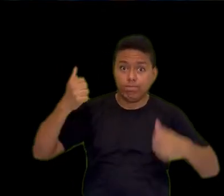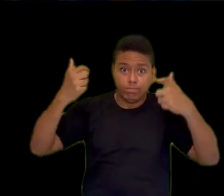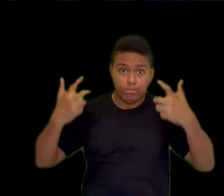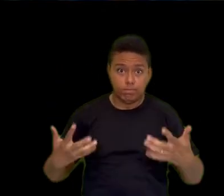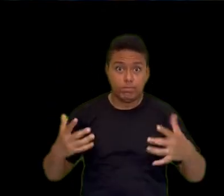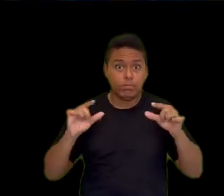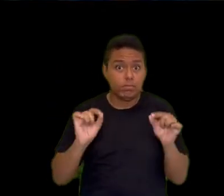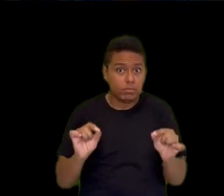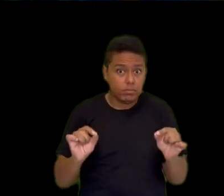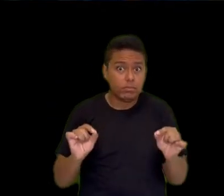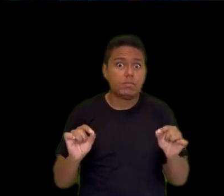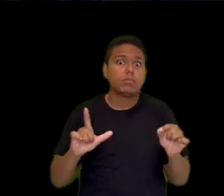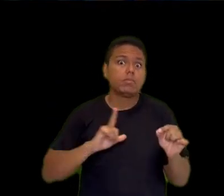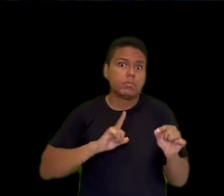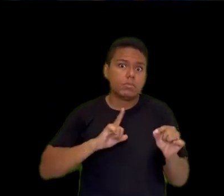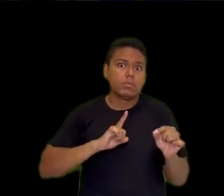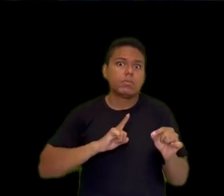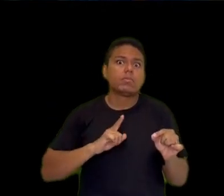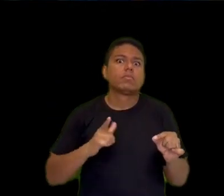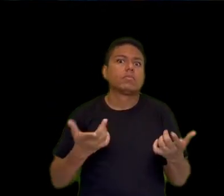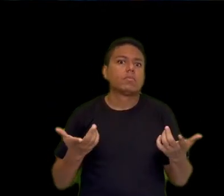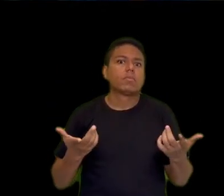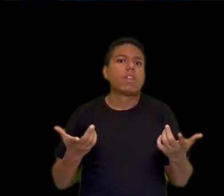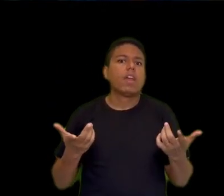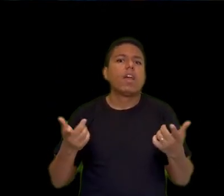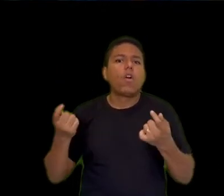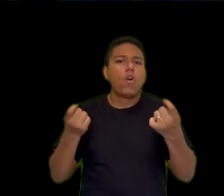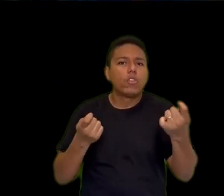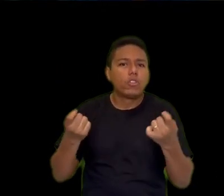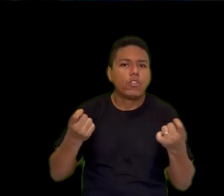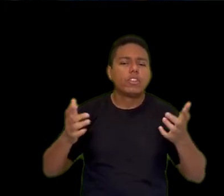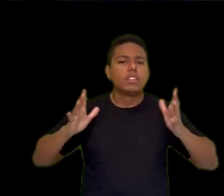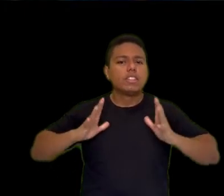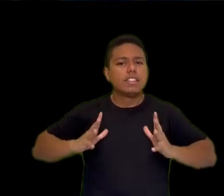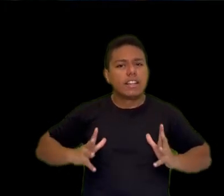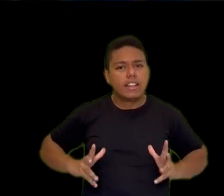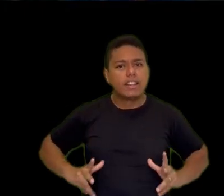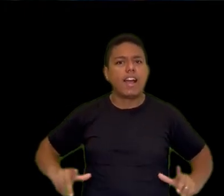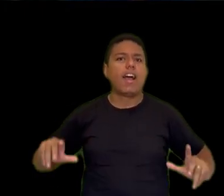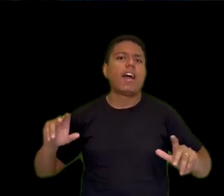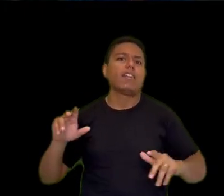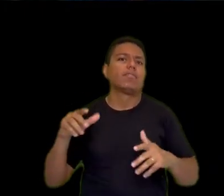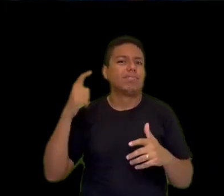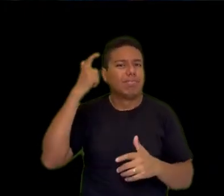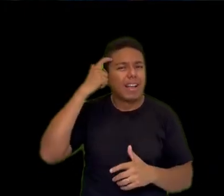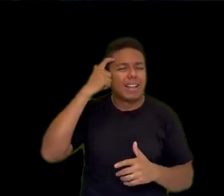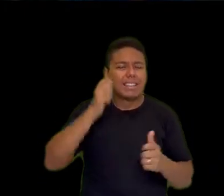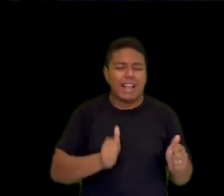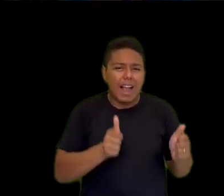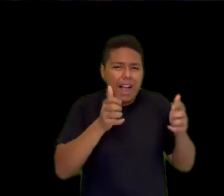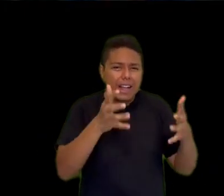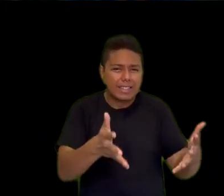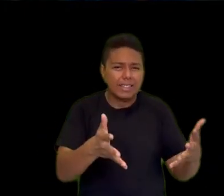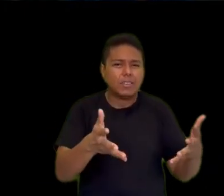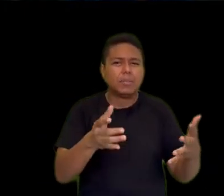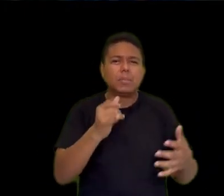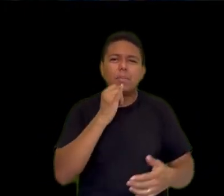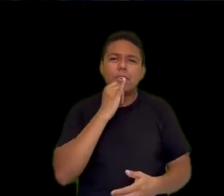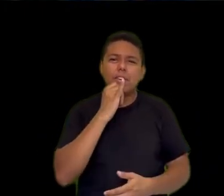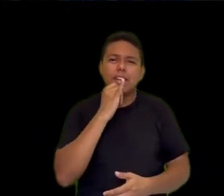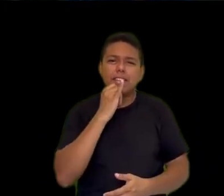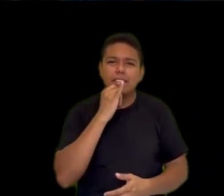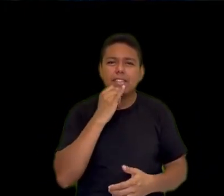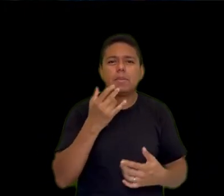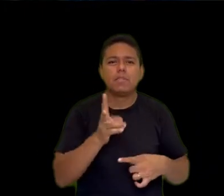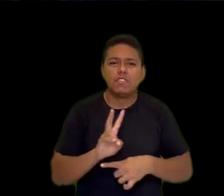controle sanitário, e aí pensando nas ações, por exemplo, de fiscalização ou outras, do monitoramento e